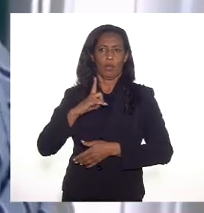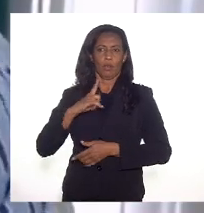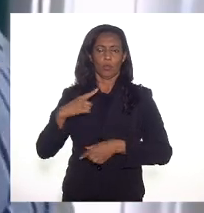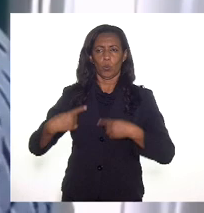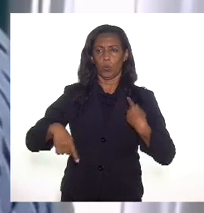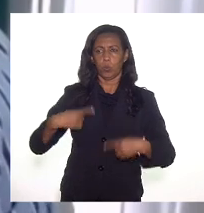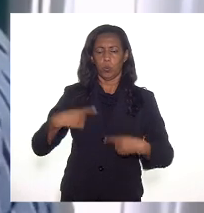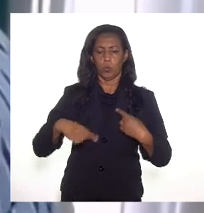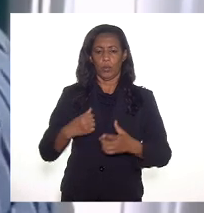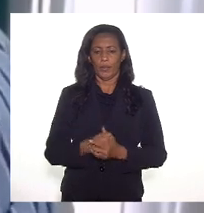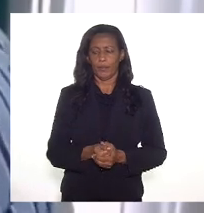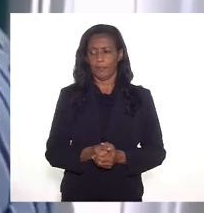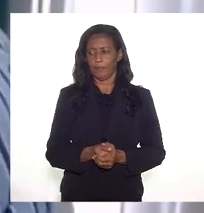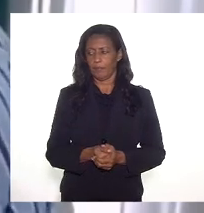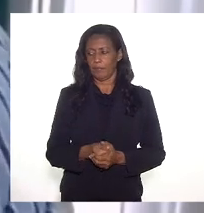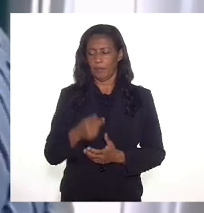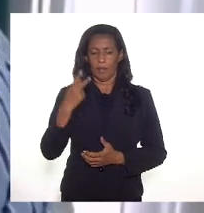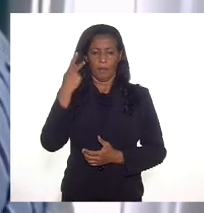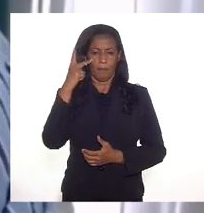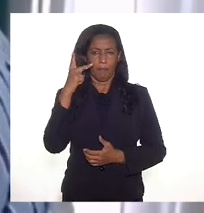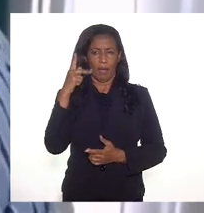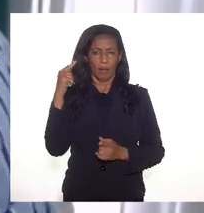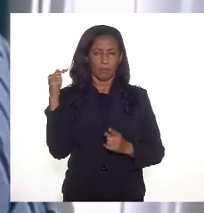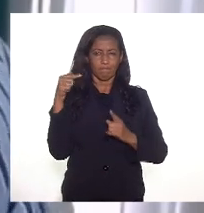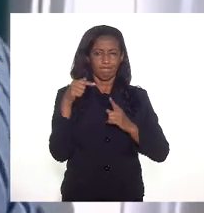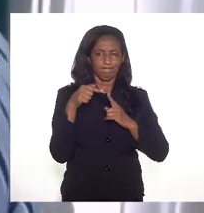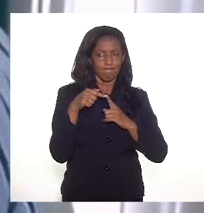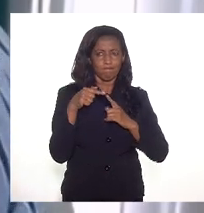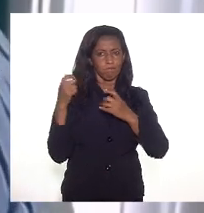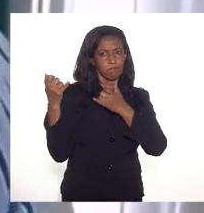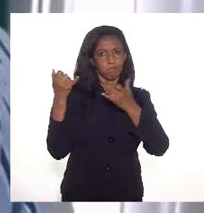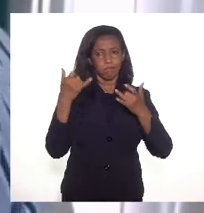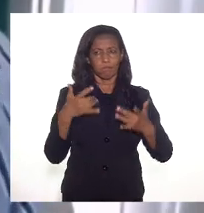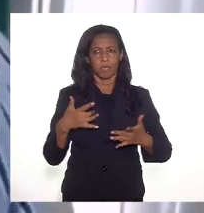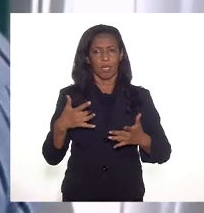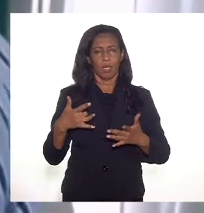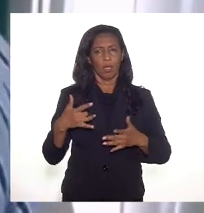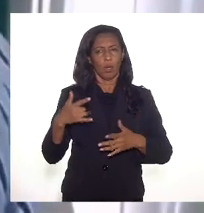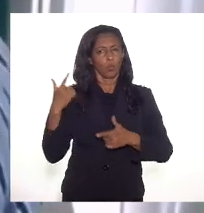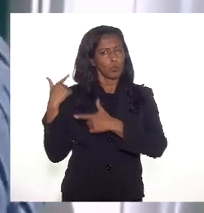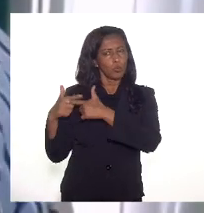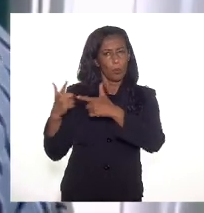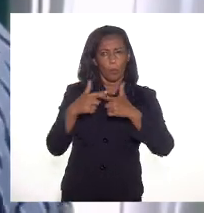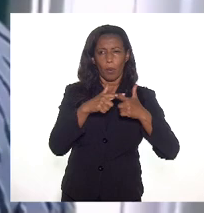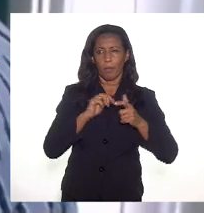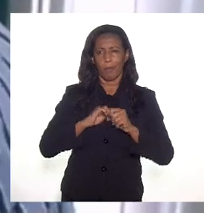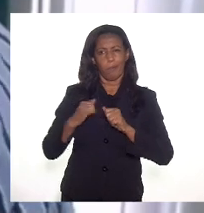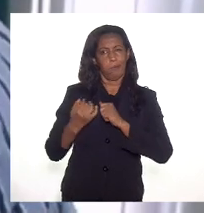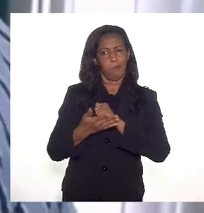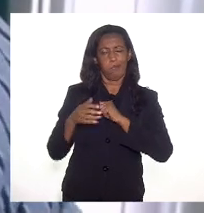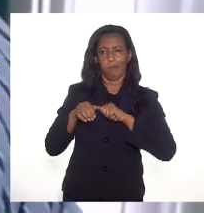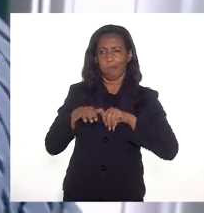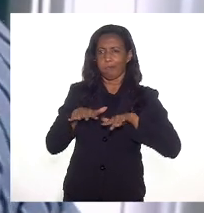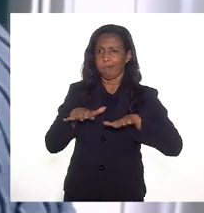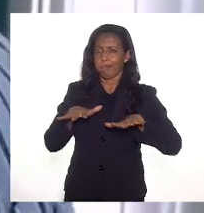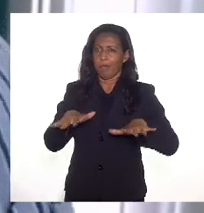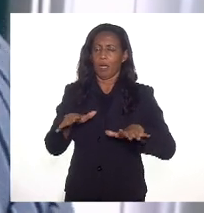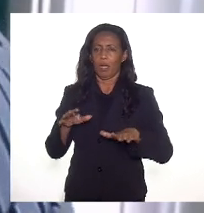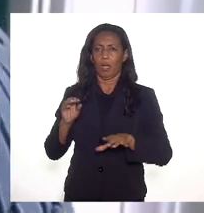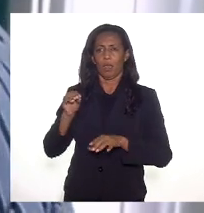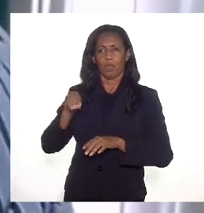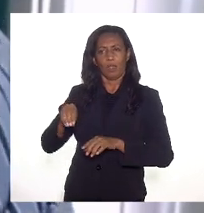discutido para aplacar, para mitigar os graves efeitos da pandemia no